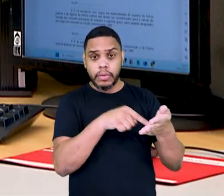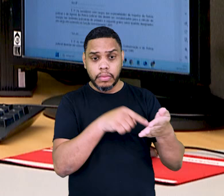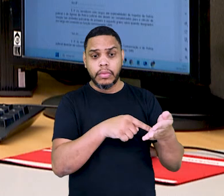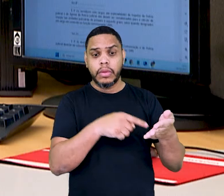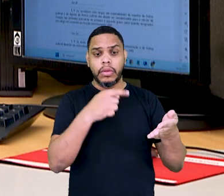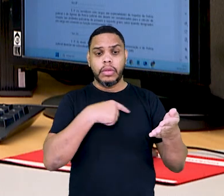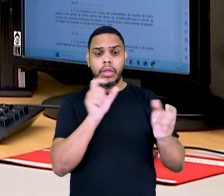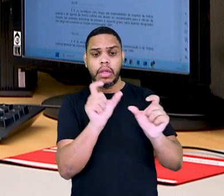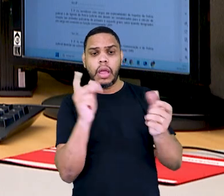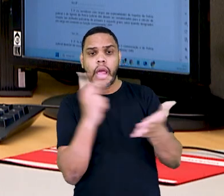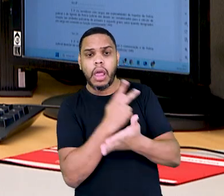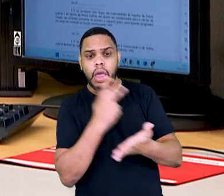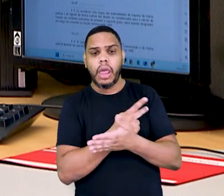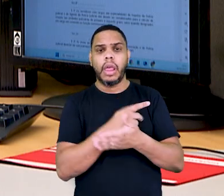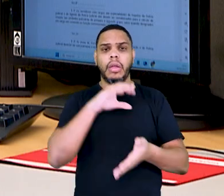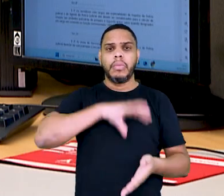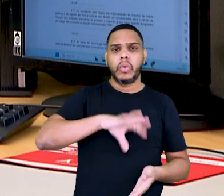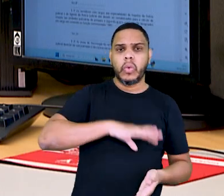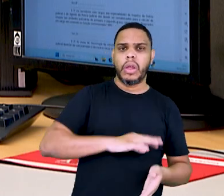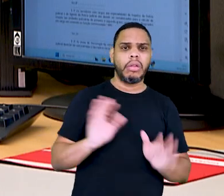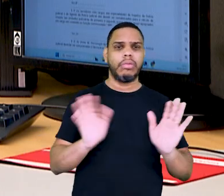erros gritantes,